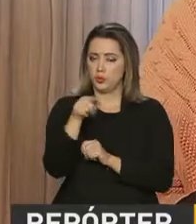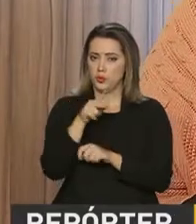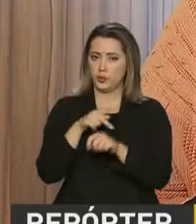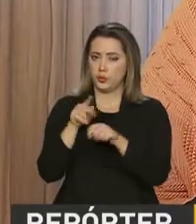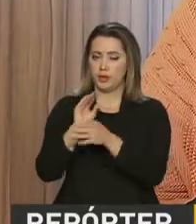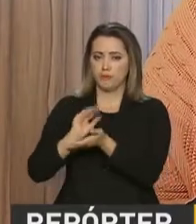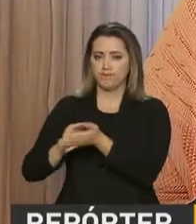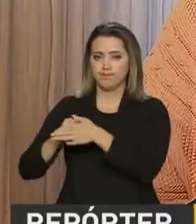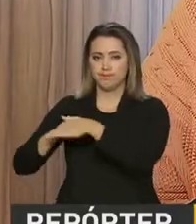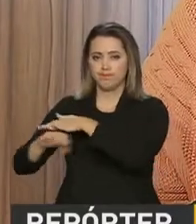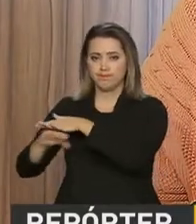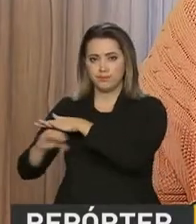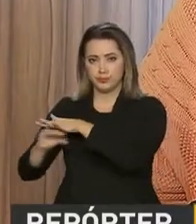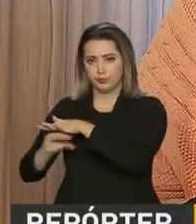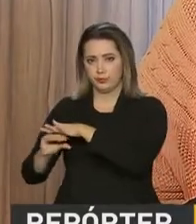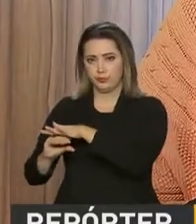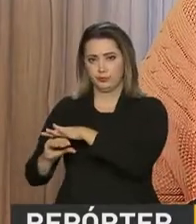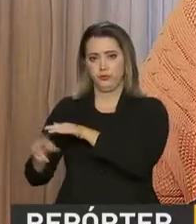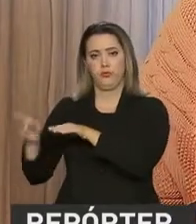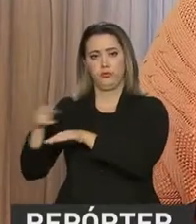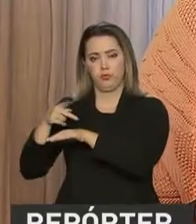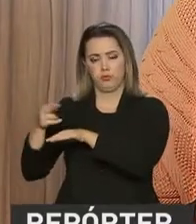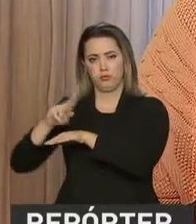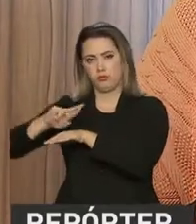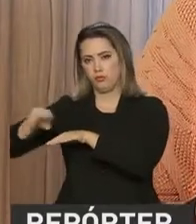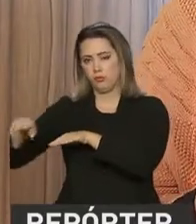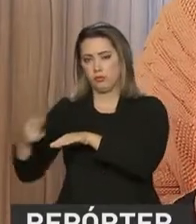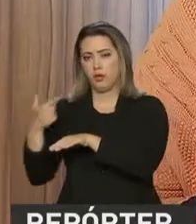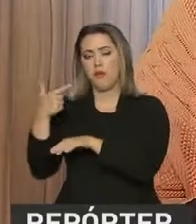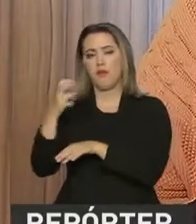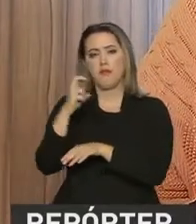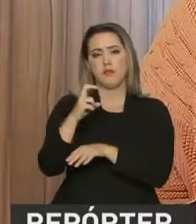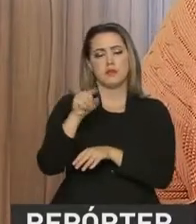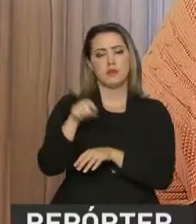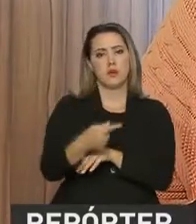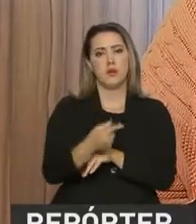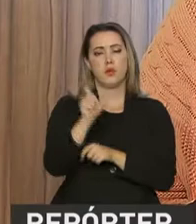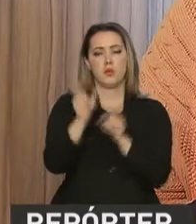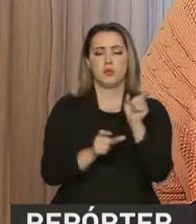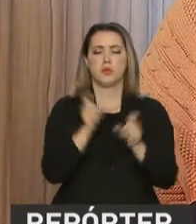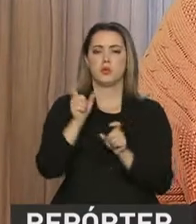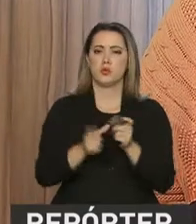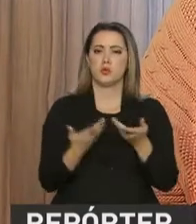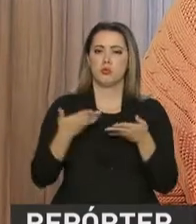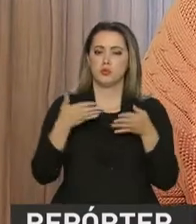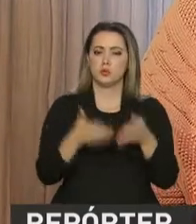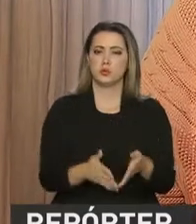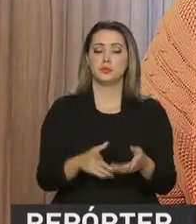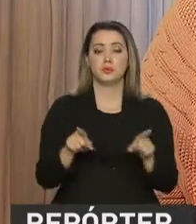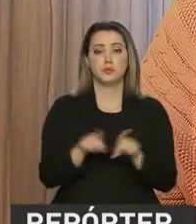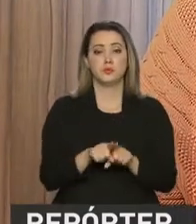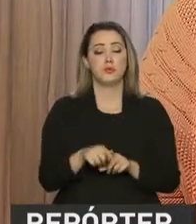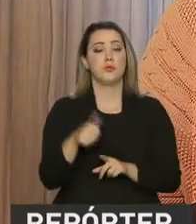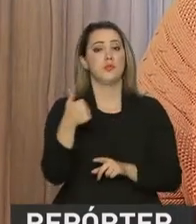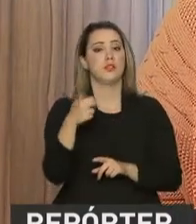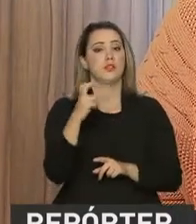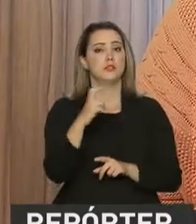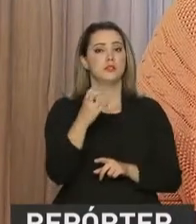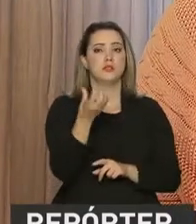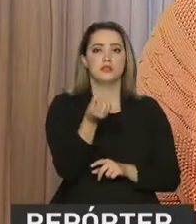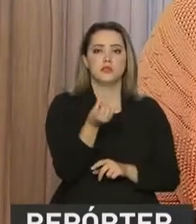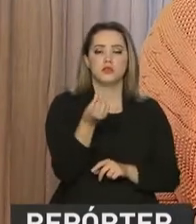25 mil contribuintes participaram do programa isso representou um total de 156 bilhões